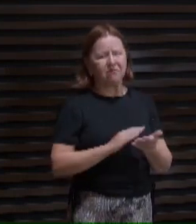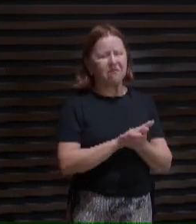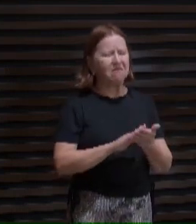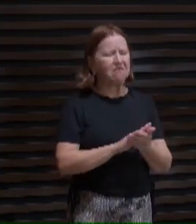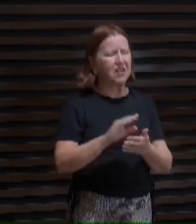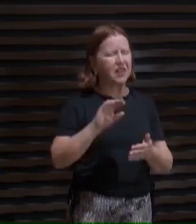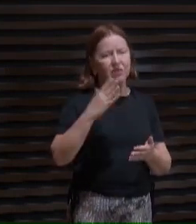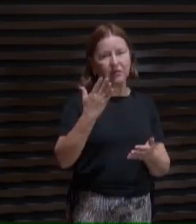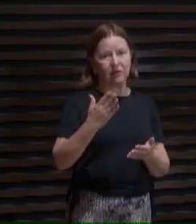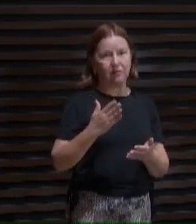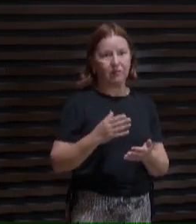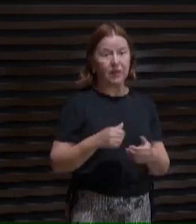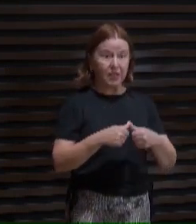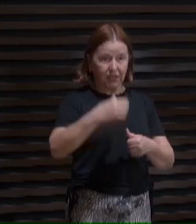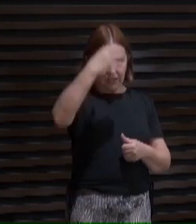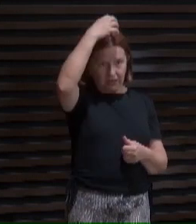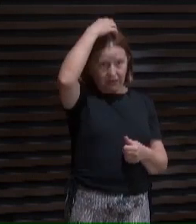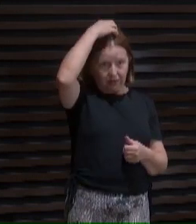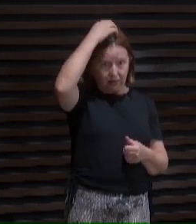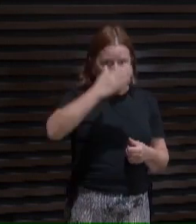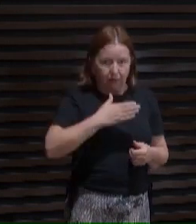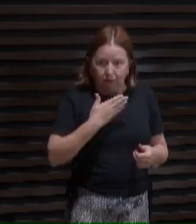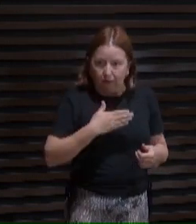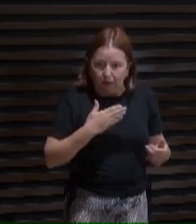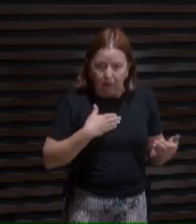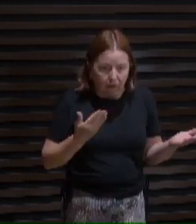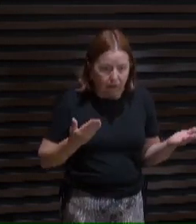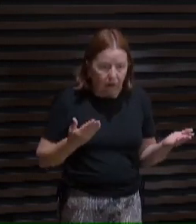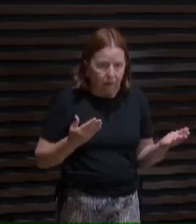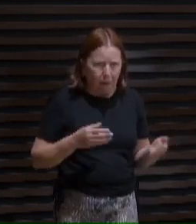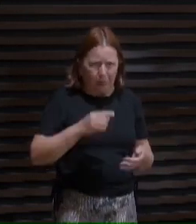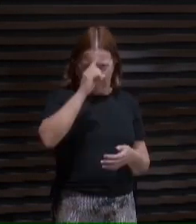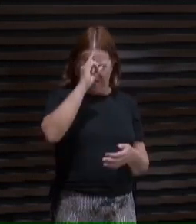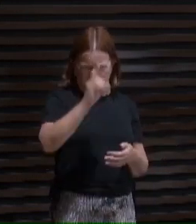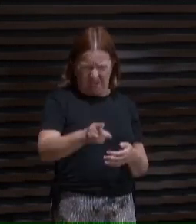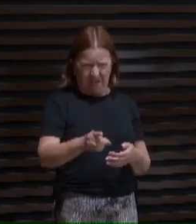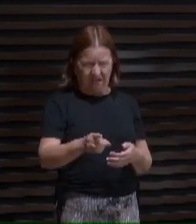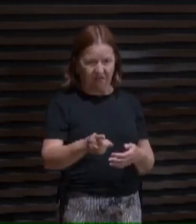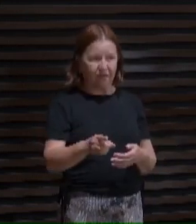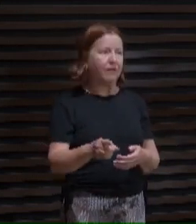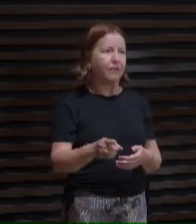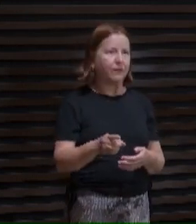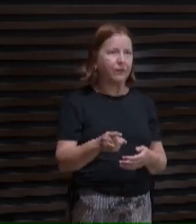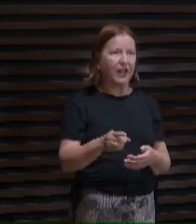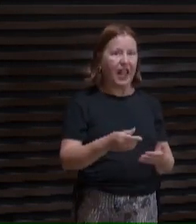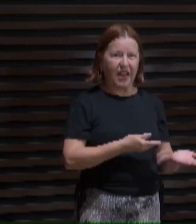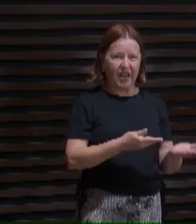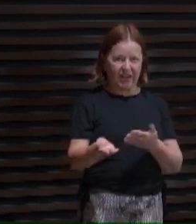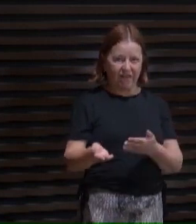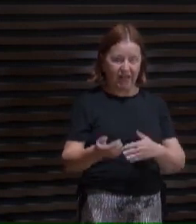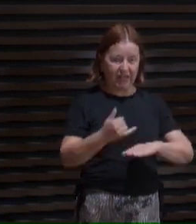impressionado que o mandou para a ilha de Patmos, onde ele não teria contato